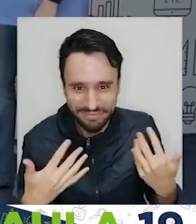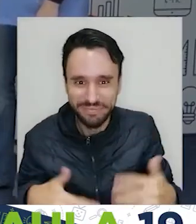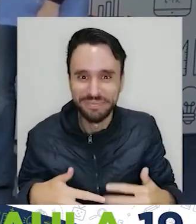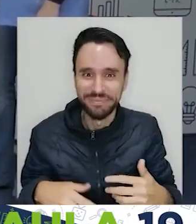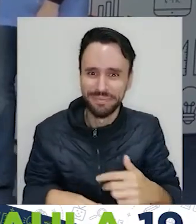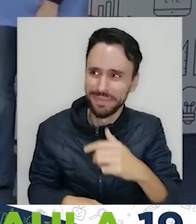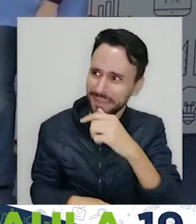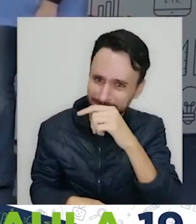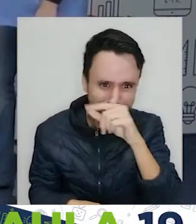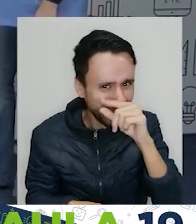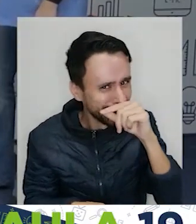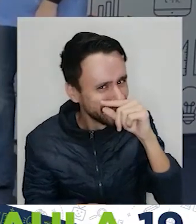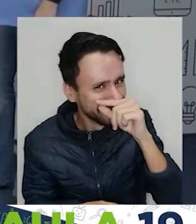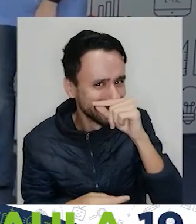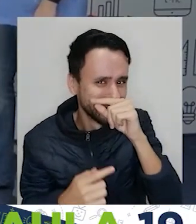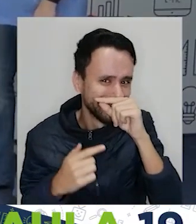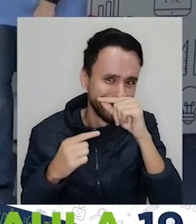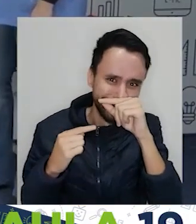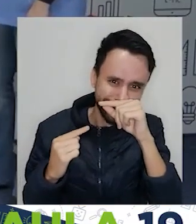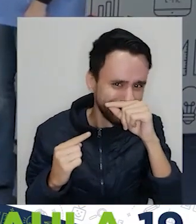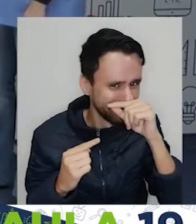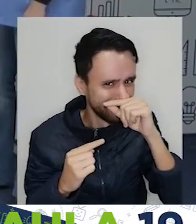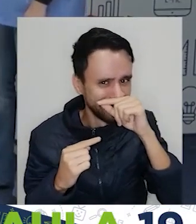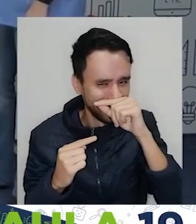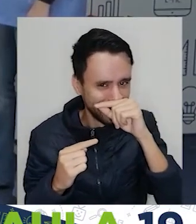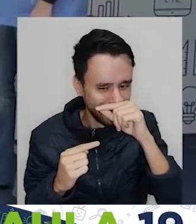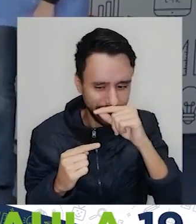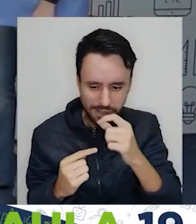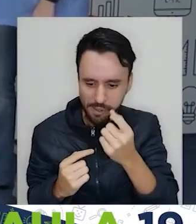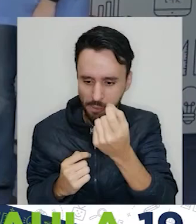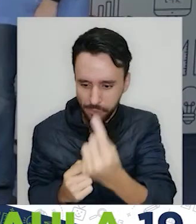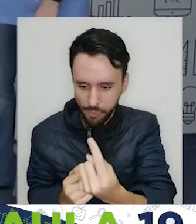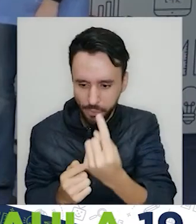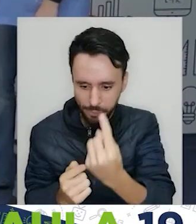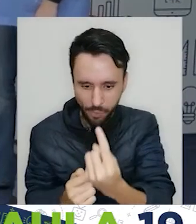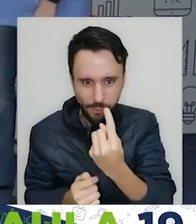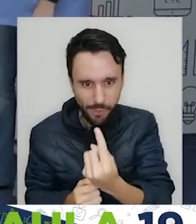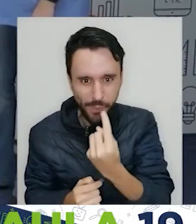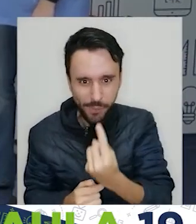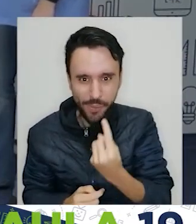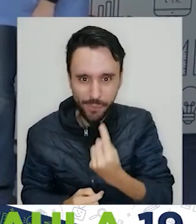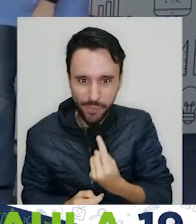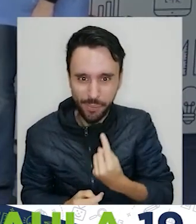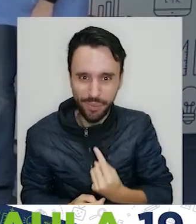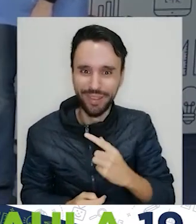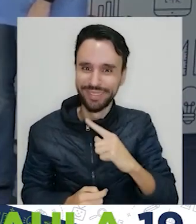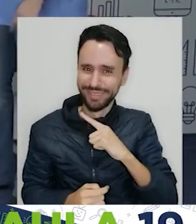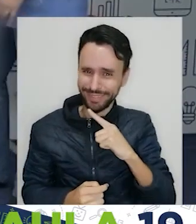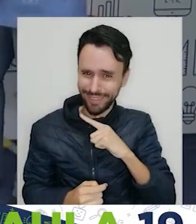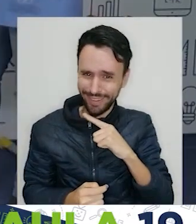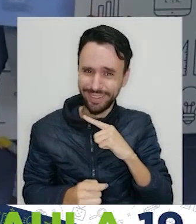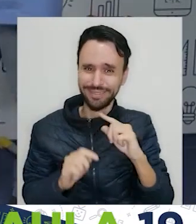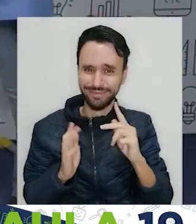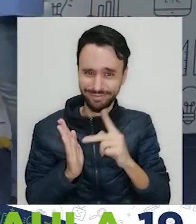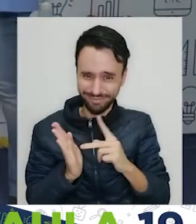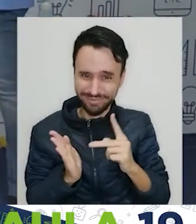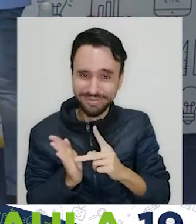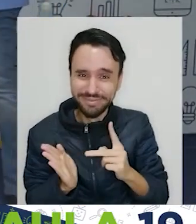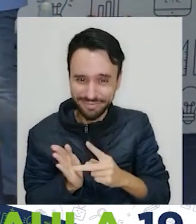Esse passarinho, ele está andando de um em um. Olha só, saímos lá do um e agora estamos no